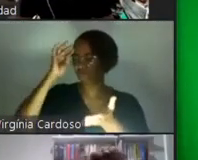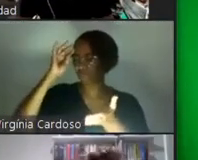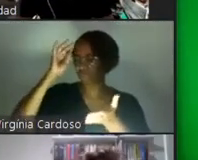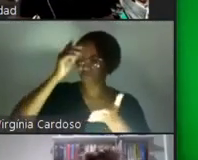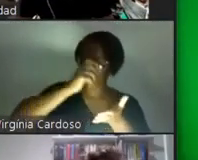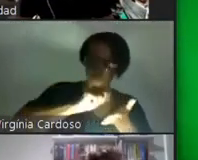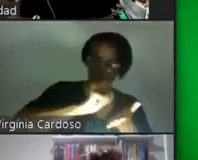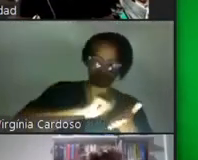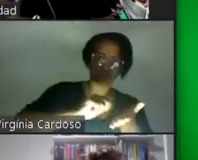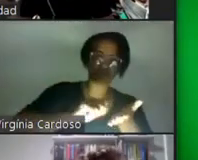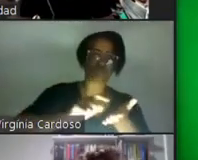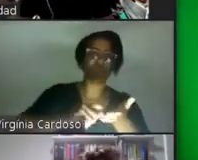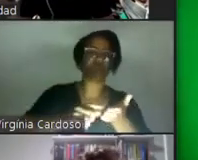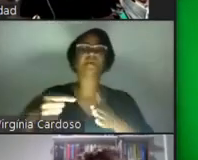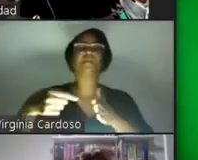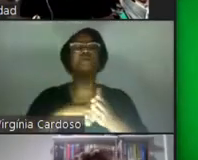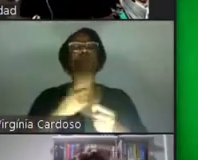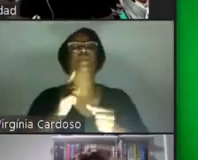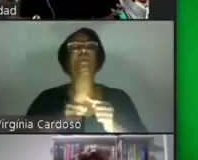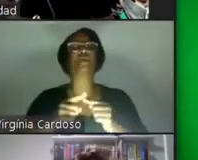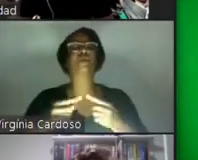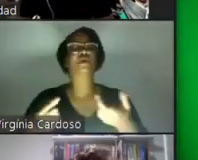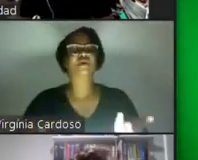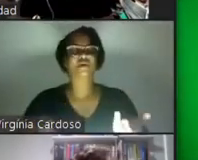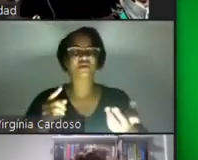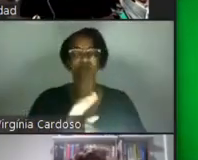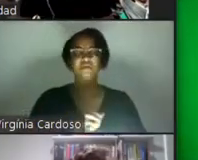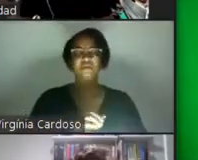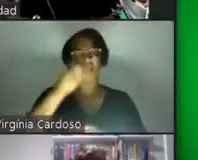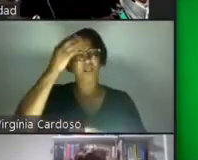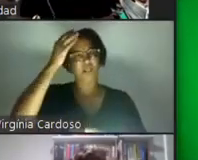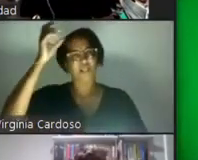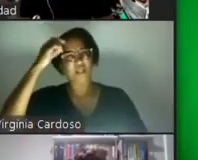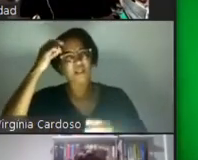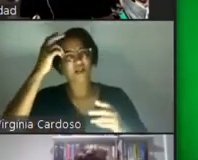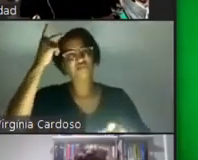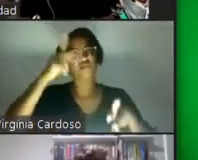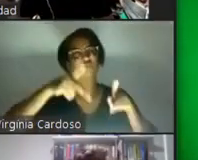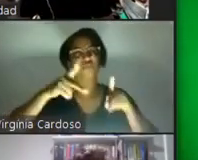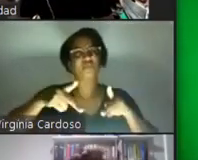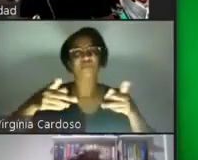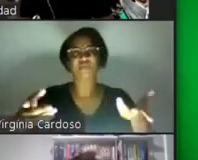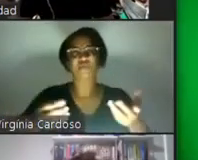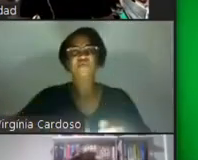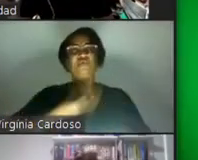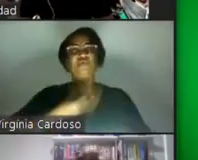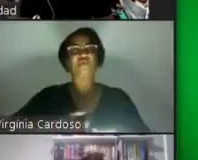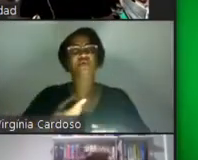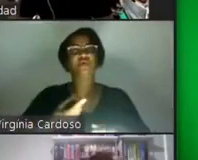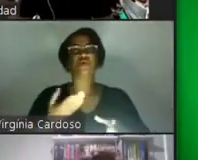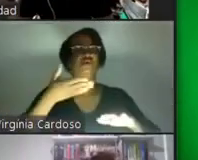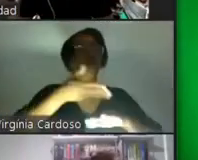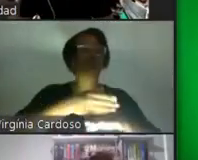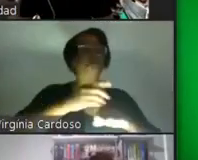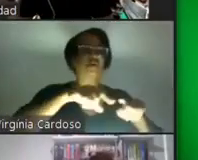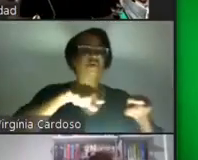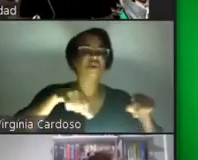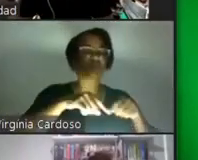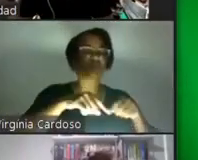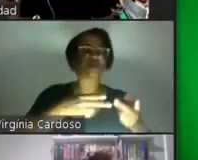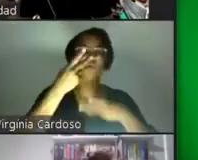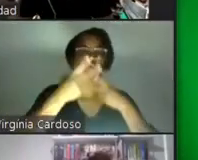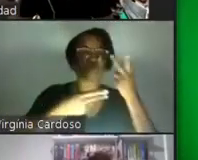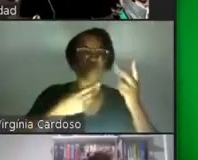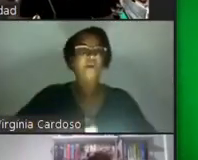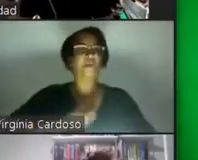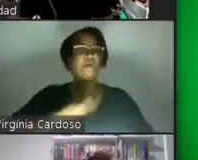na poesia, porque eu acredito tanto na cultura popular, porque eu, onde eu ando, eu falo, quando eu chego numa sala de aula, é falando de poesia, é